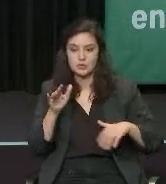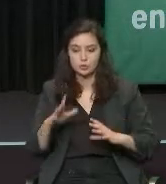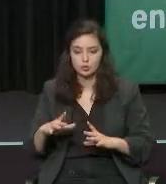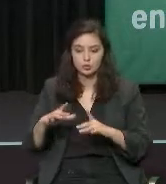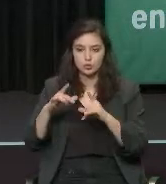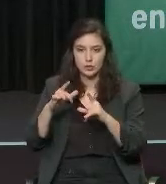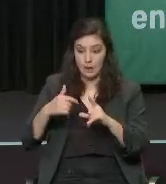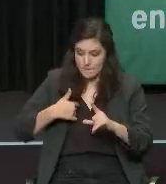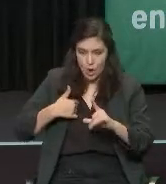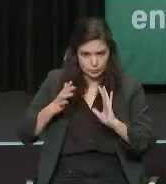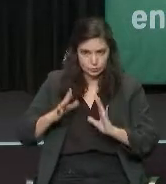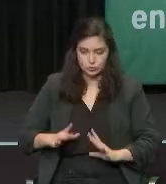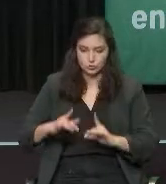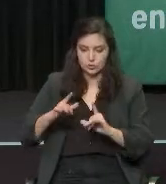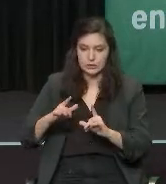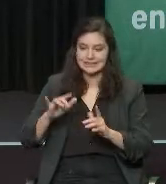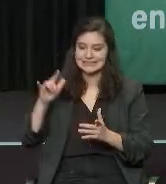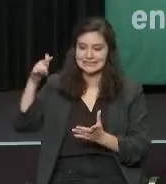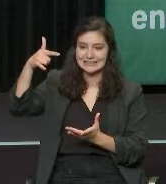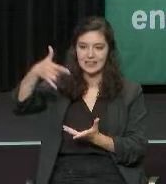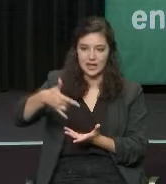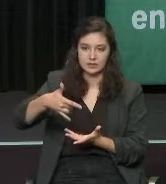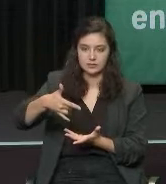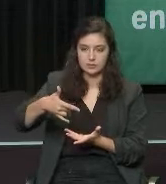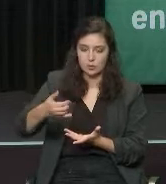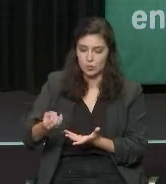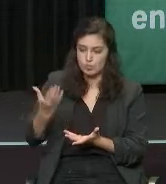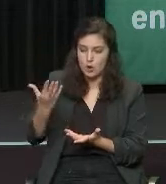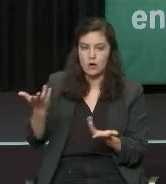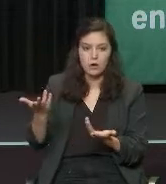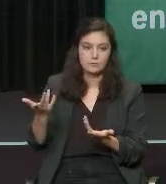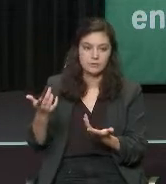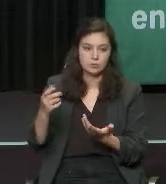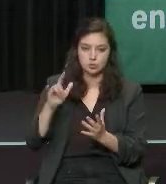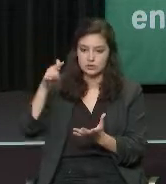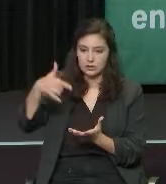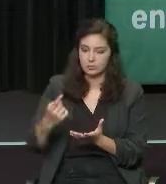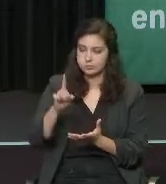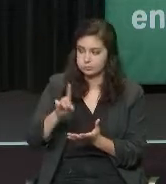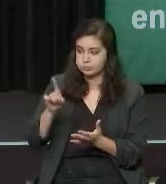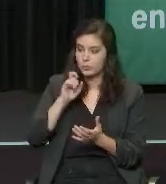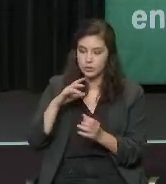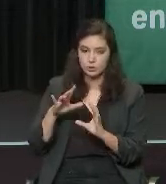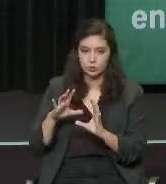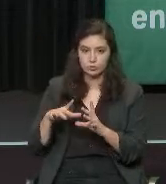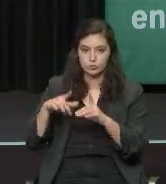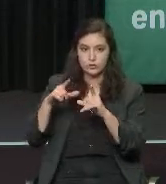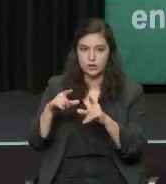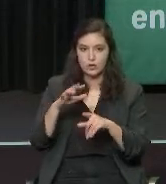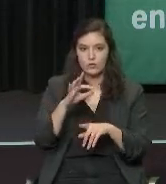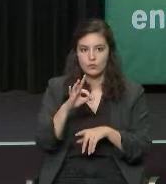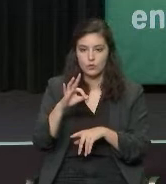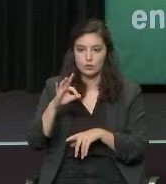capacidade do Egito para desenvolver por si mesmo o seu satélite e concluímos que o primeiro satélite